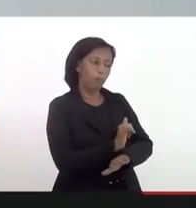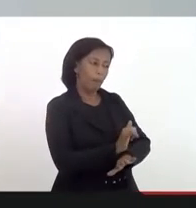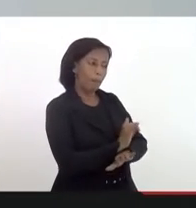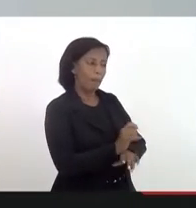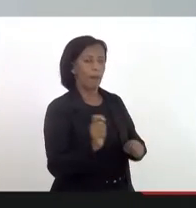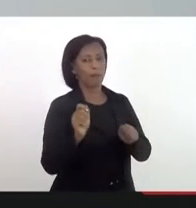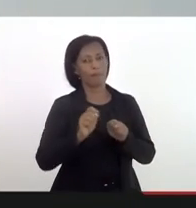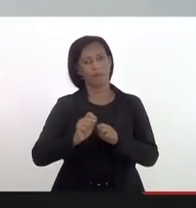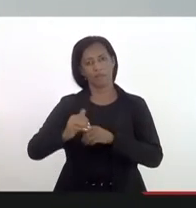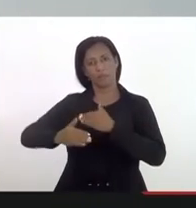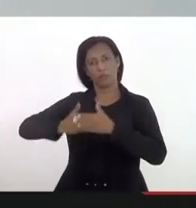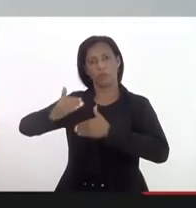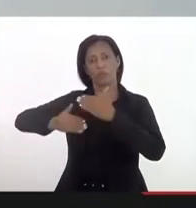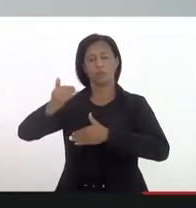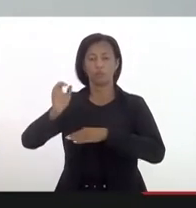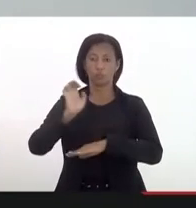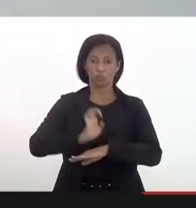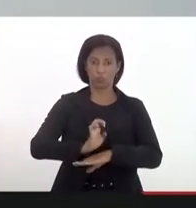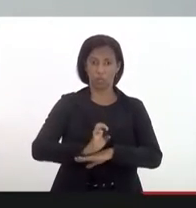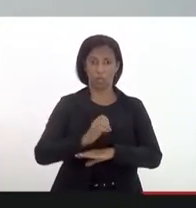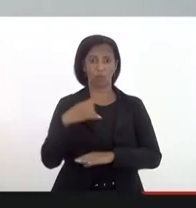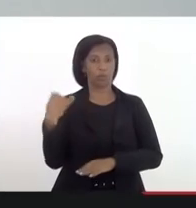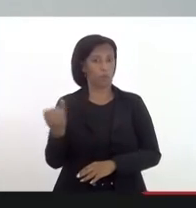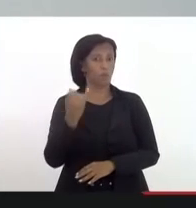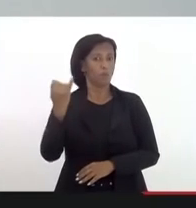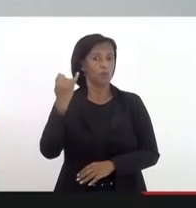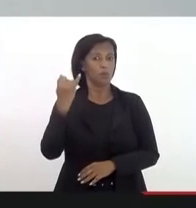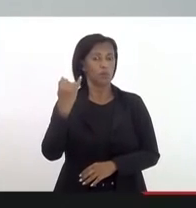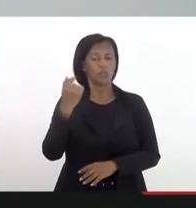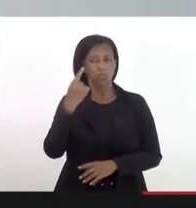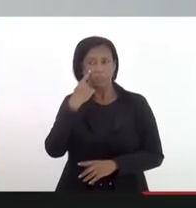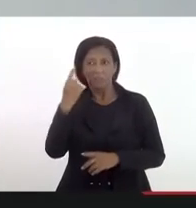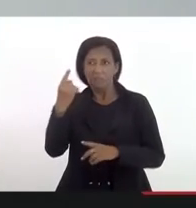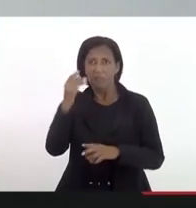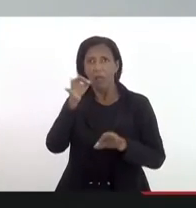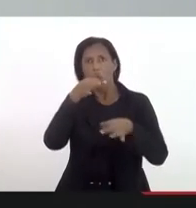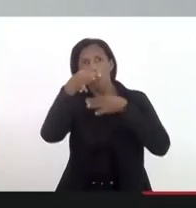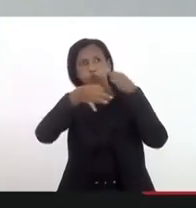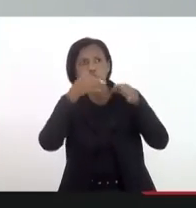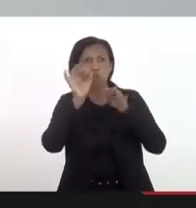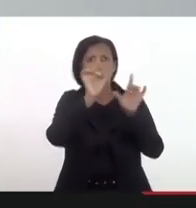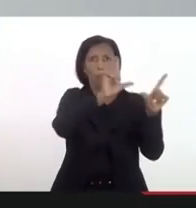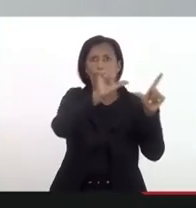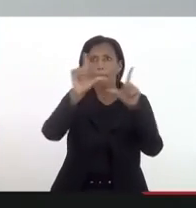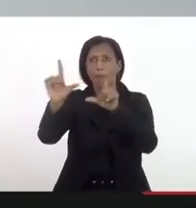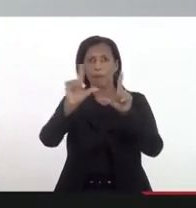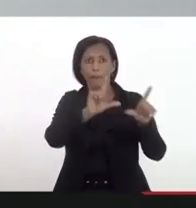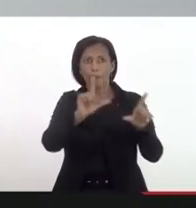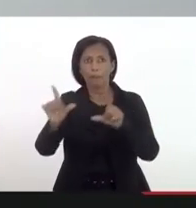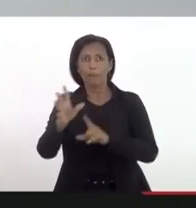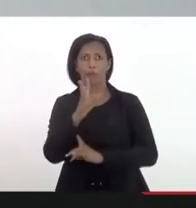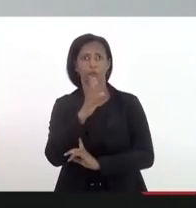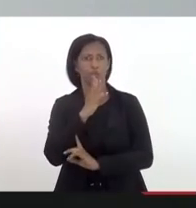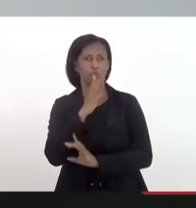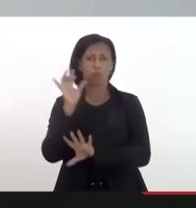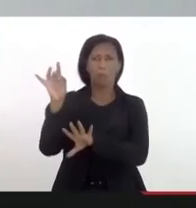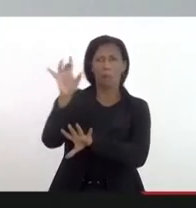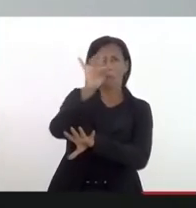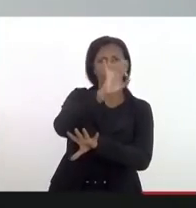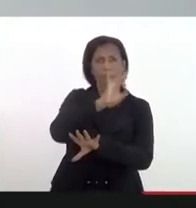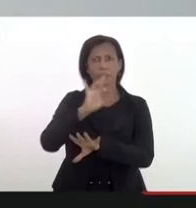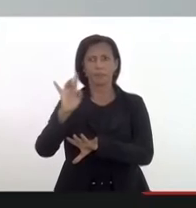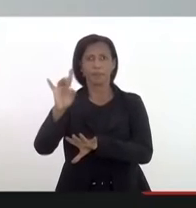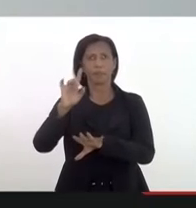para o efetivo desenvolvimento do Estado. Então é muito importante ouvir os players que estão presentes, com conhecimentos diversos